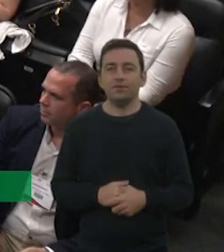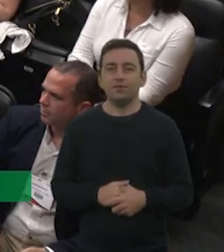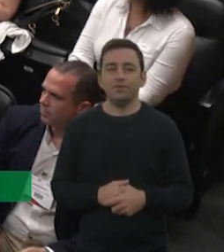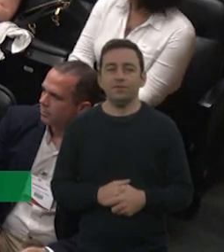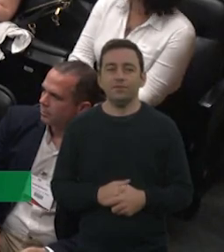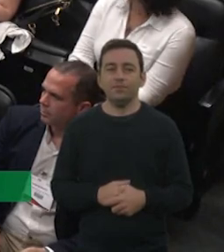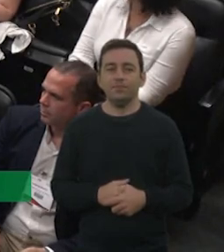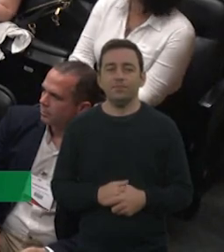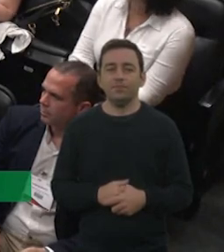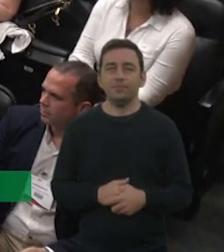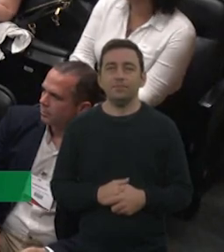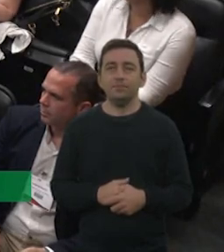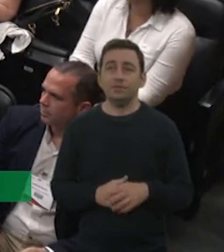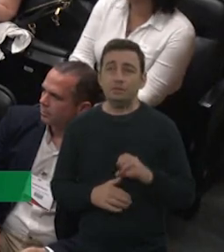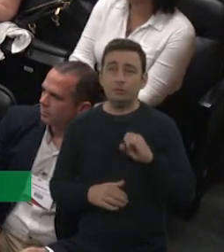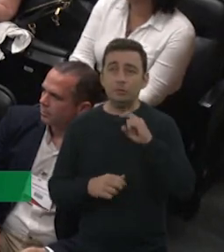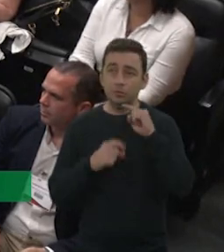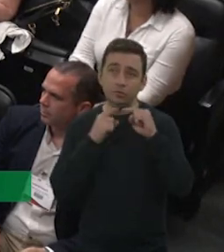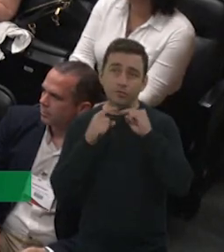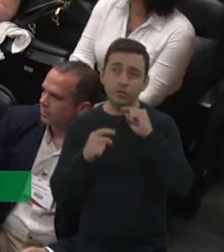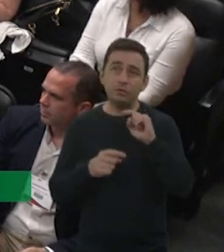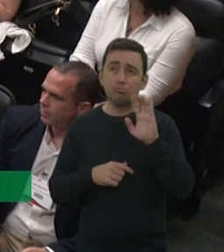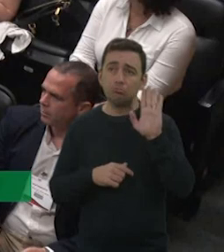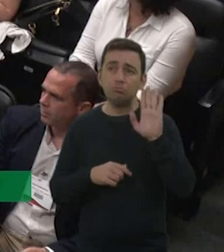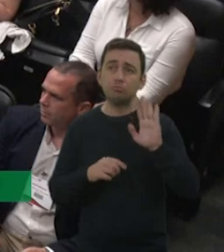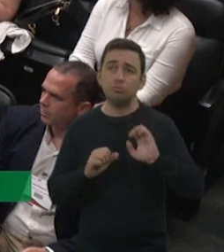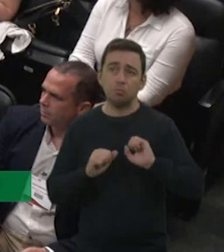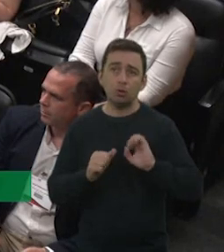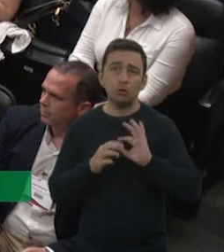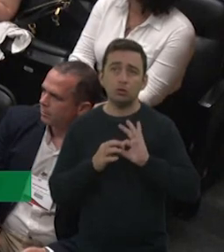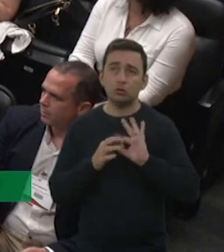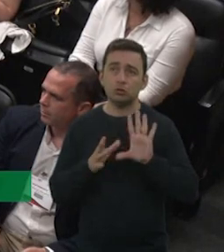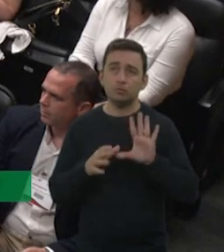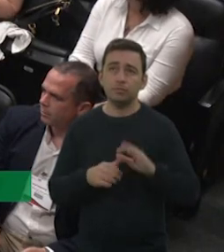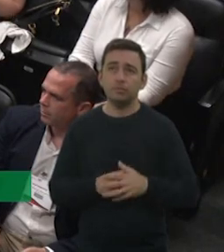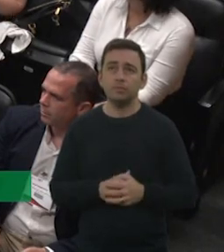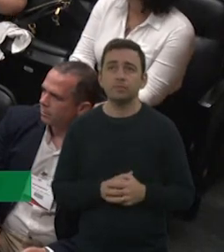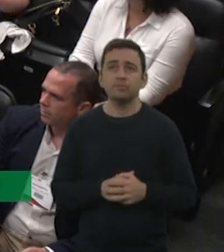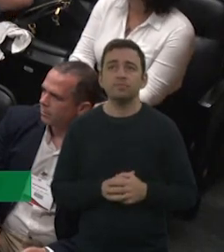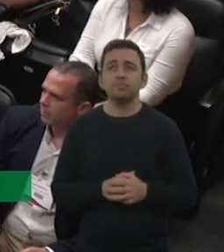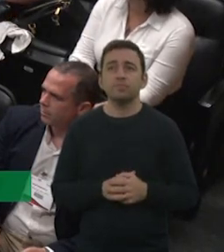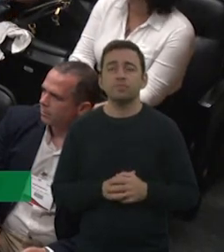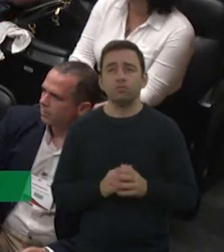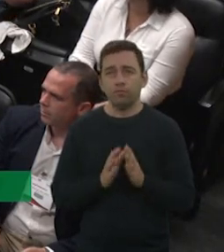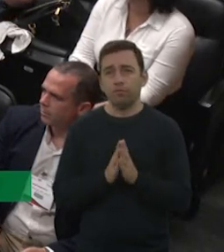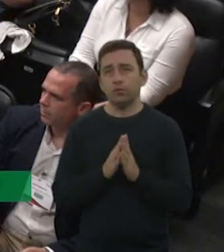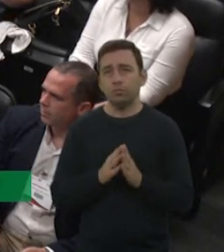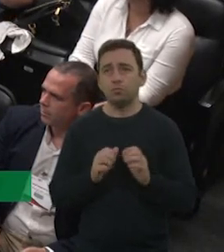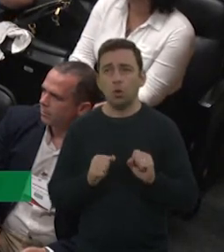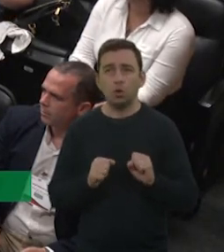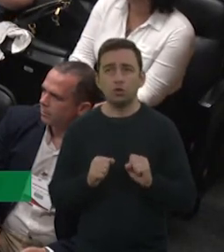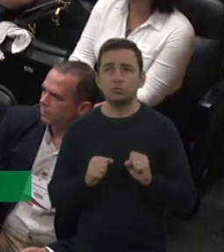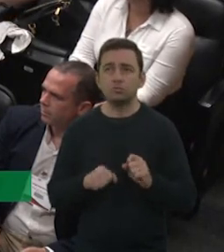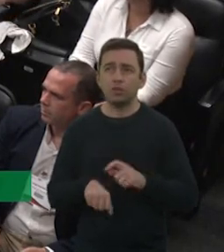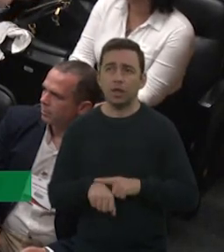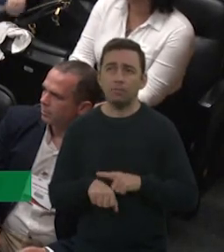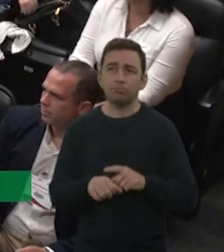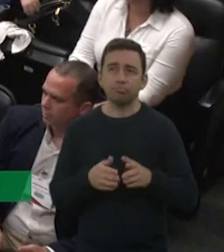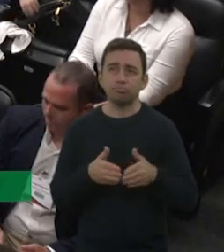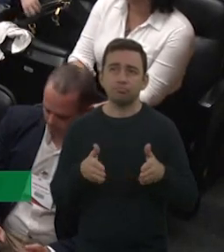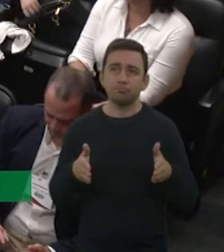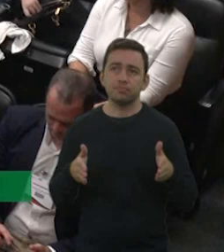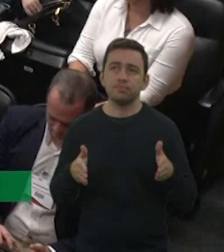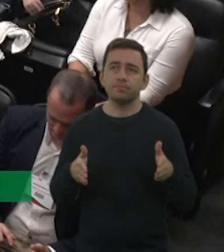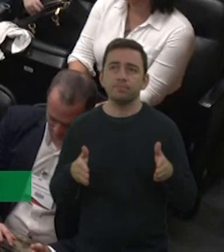Se alguém tiver alguma dúvida para perguntar para a doutora, por favor, a gente vai disponibilizar aqui